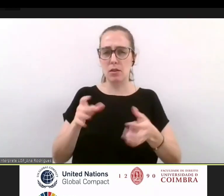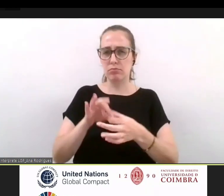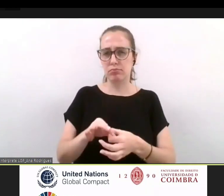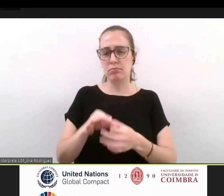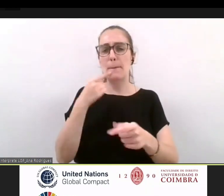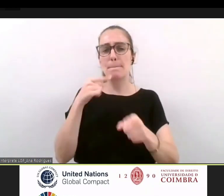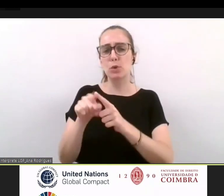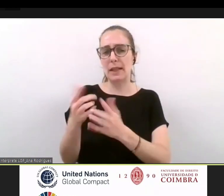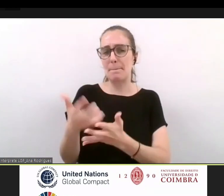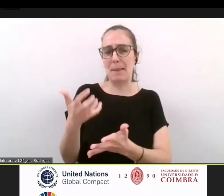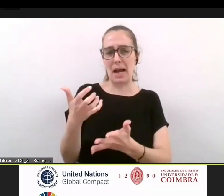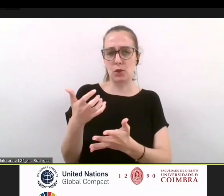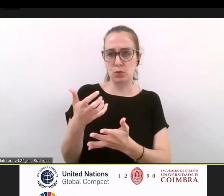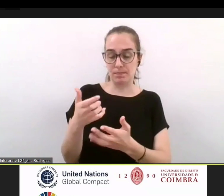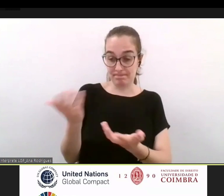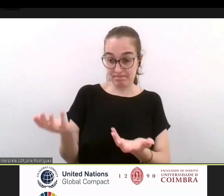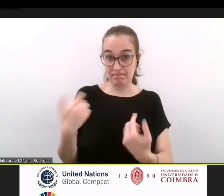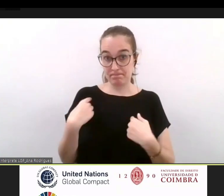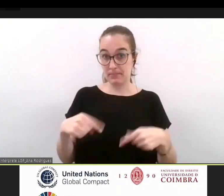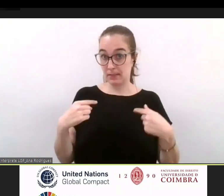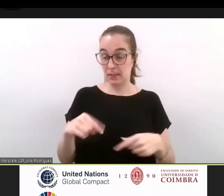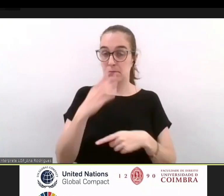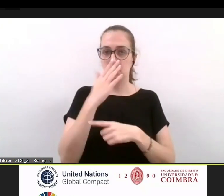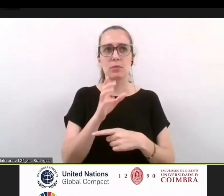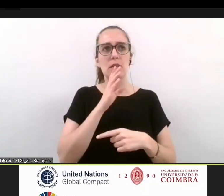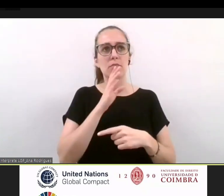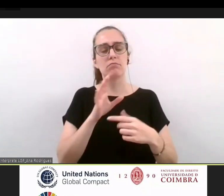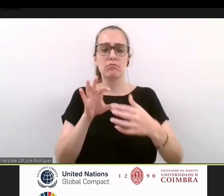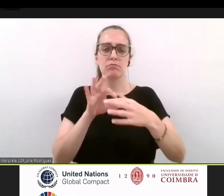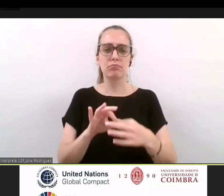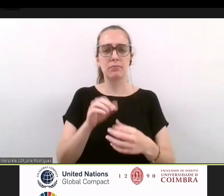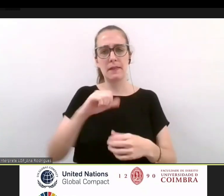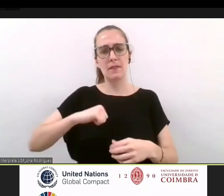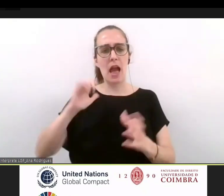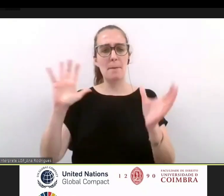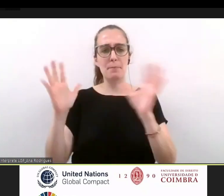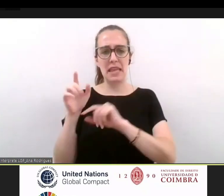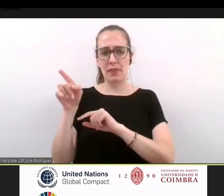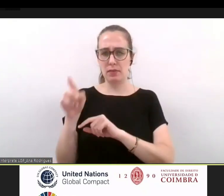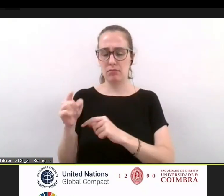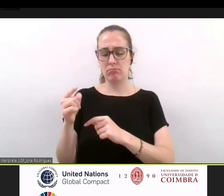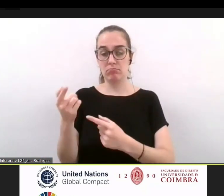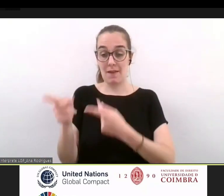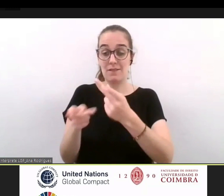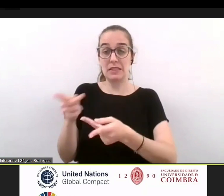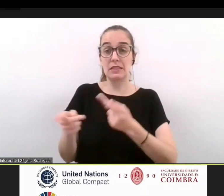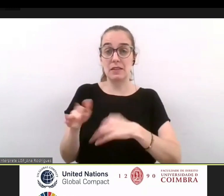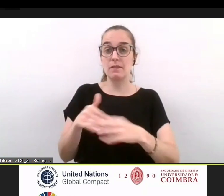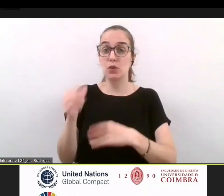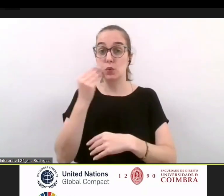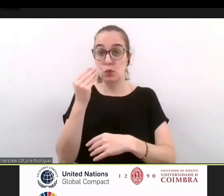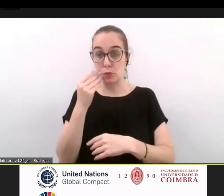das políticas, que no caso da política ambiental é uma avaliação que se aplica não só